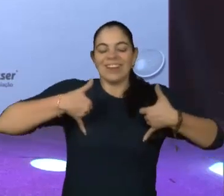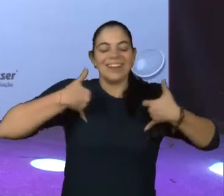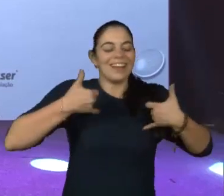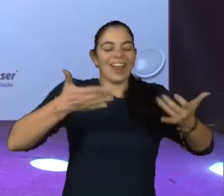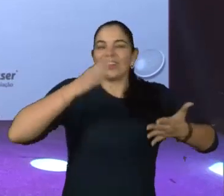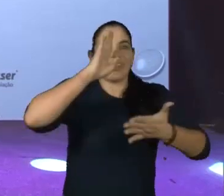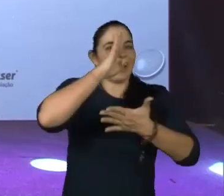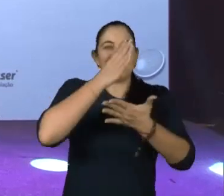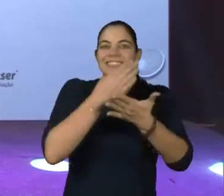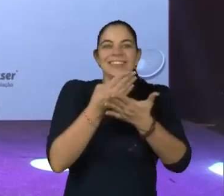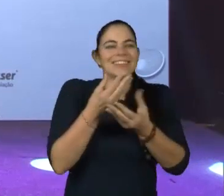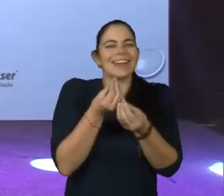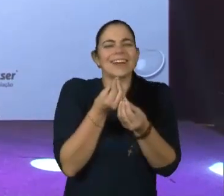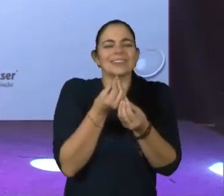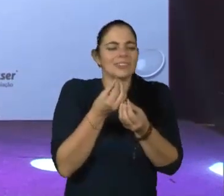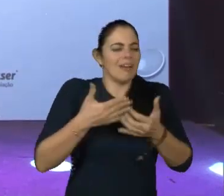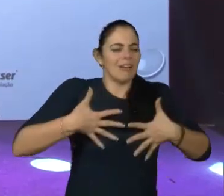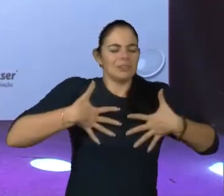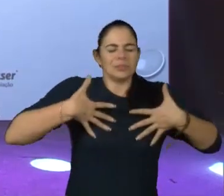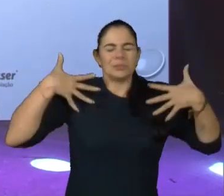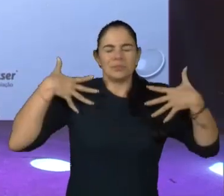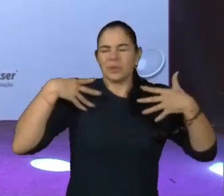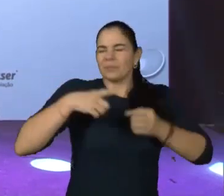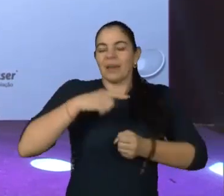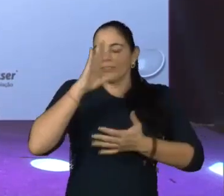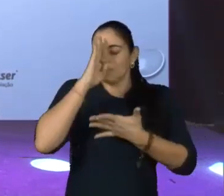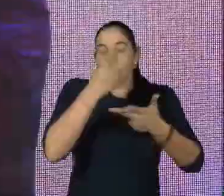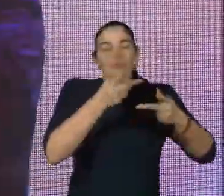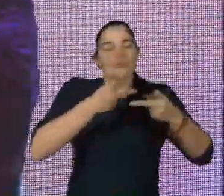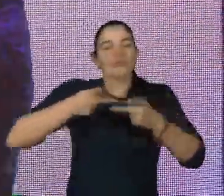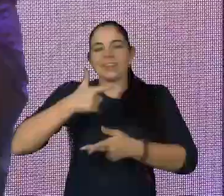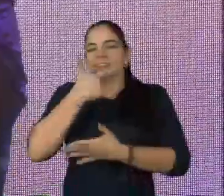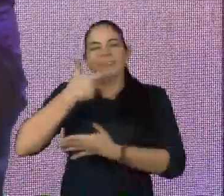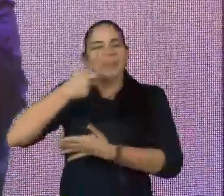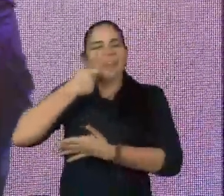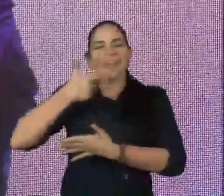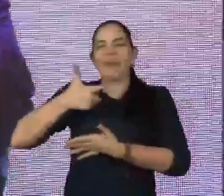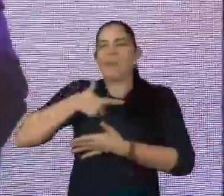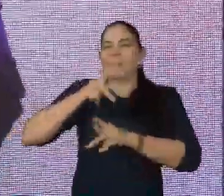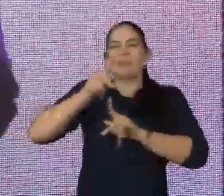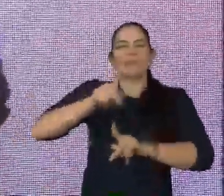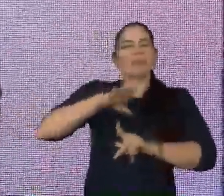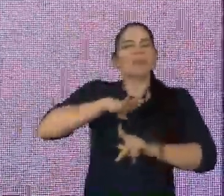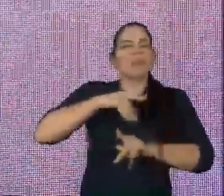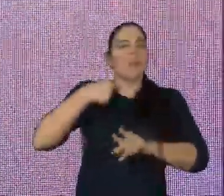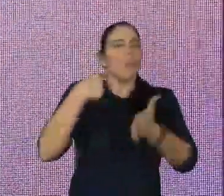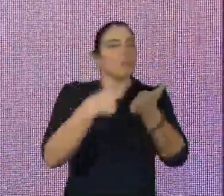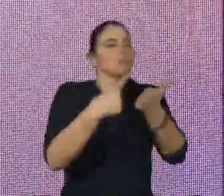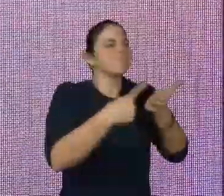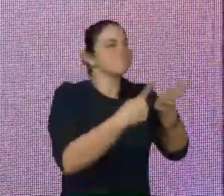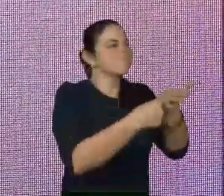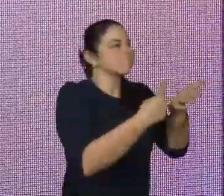Ainda não estou acreditando. Alex, obrigada pelo convite. É uma delícia saber que pessoas tão comprometidas com a